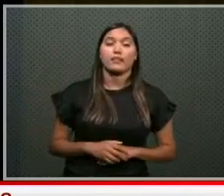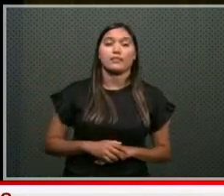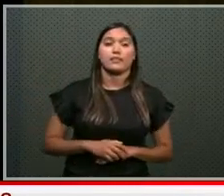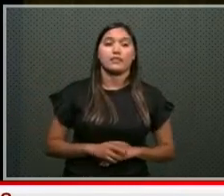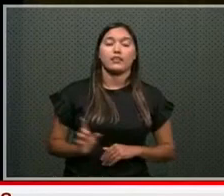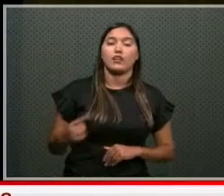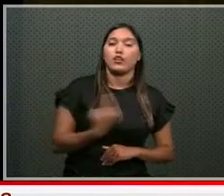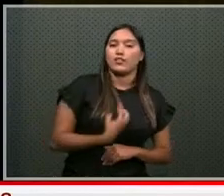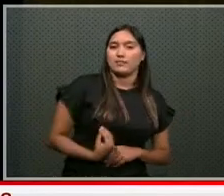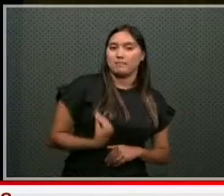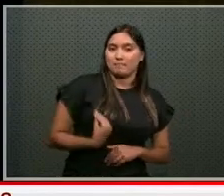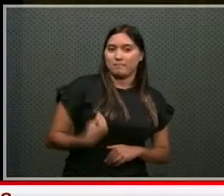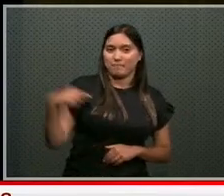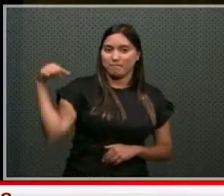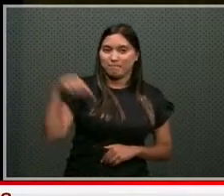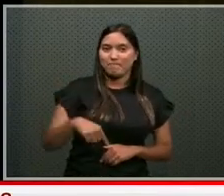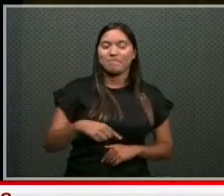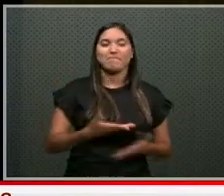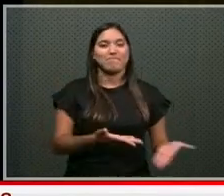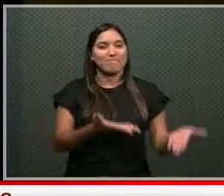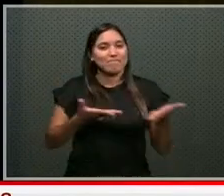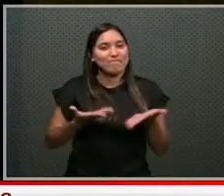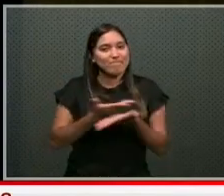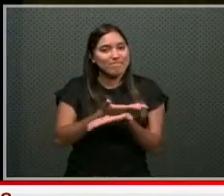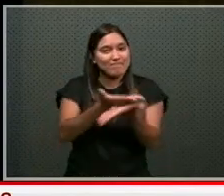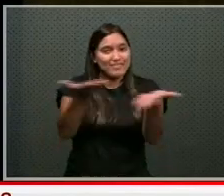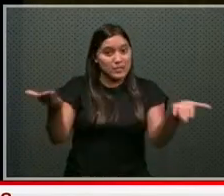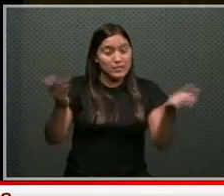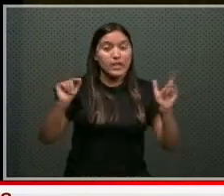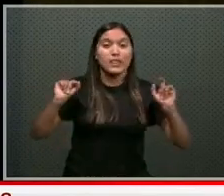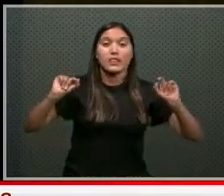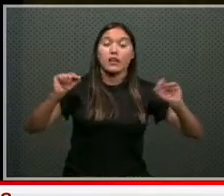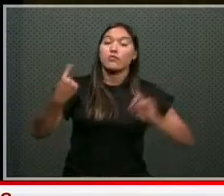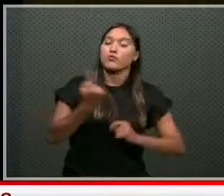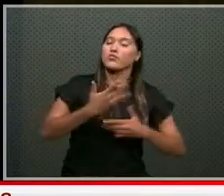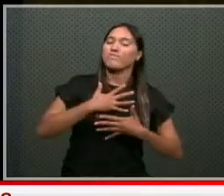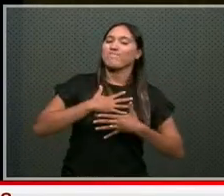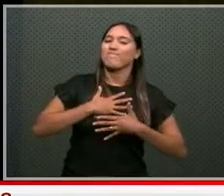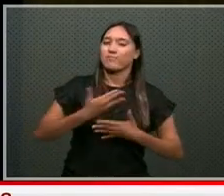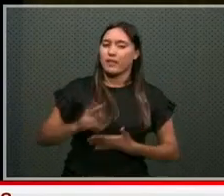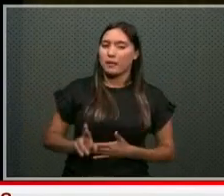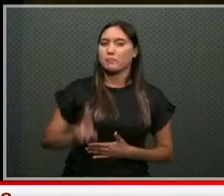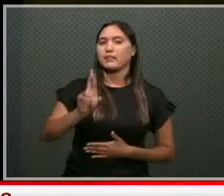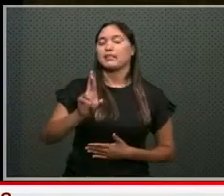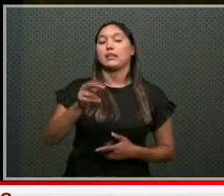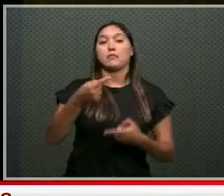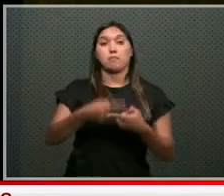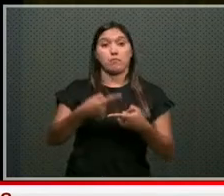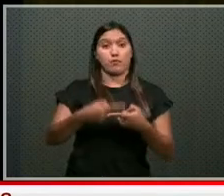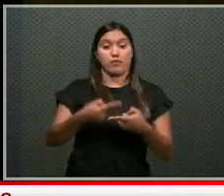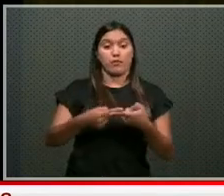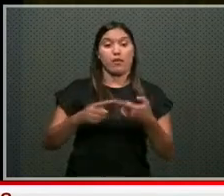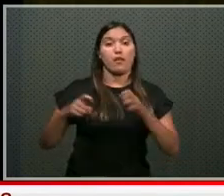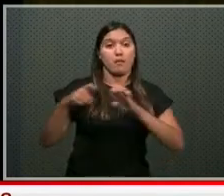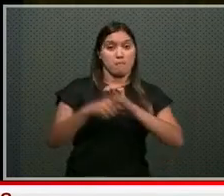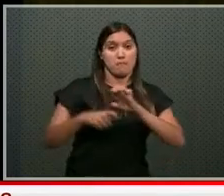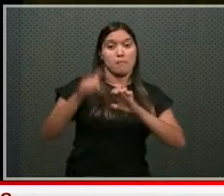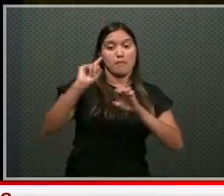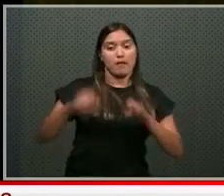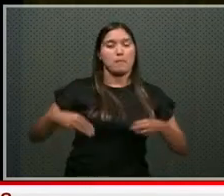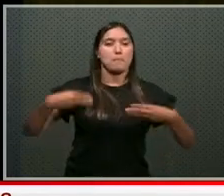postarmos presente aqui nesse convite já sentimos Com certeza representado porque a Embrapa é Ministério agricultura